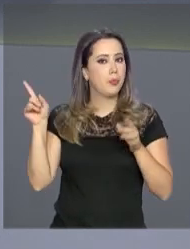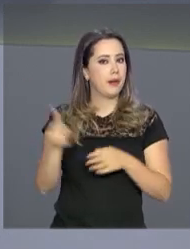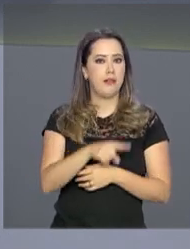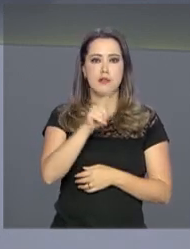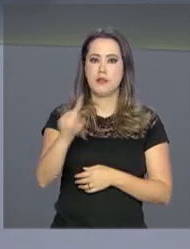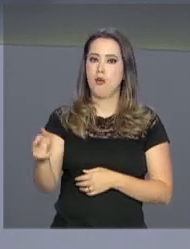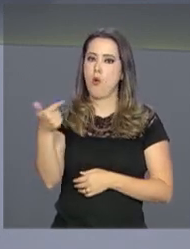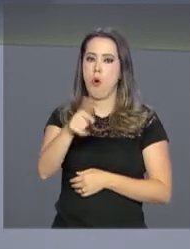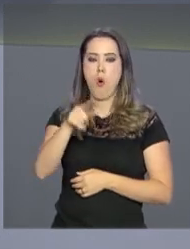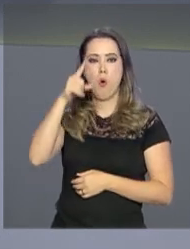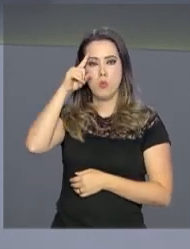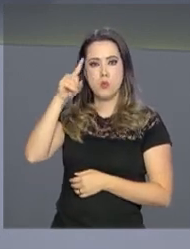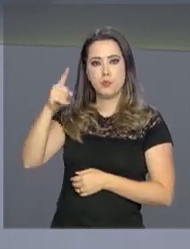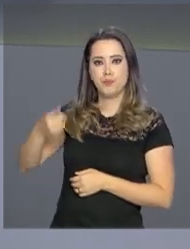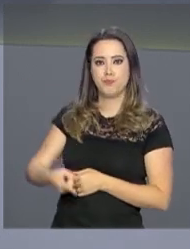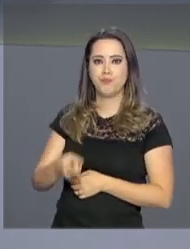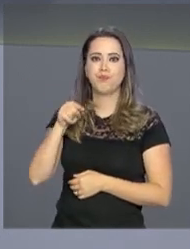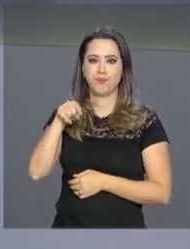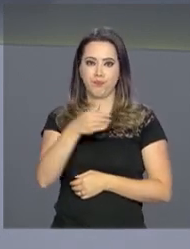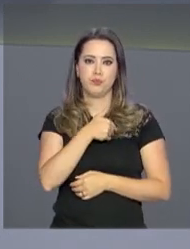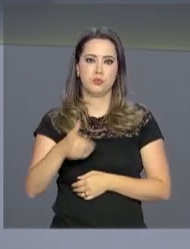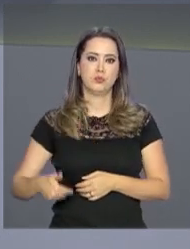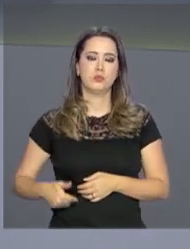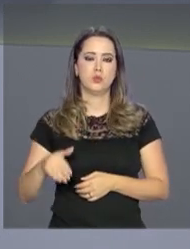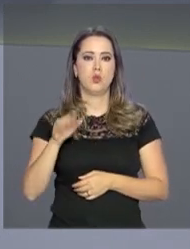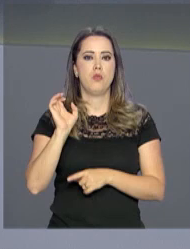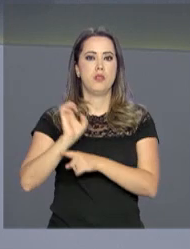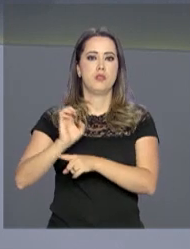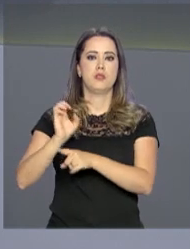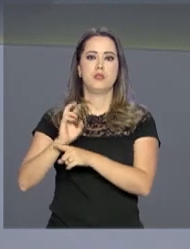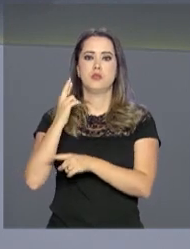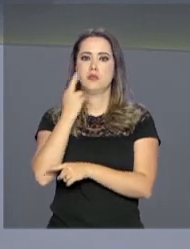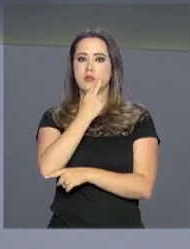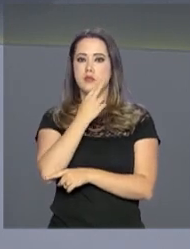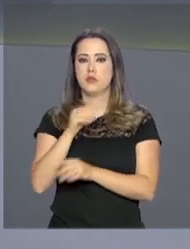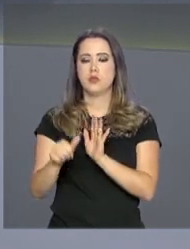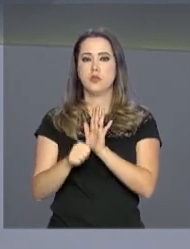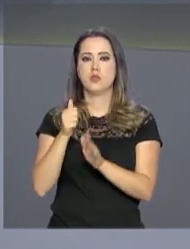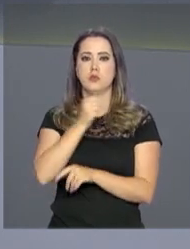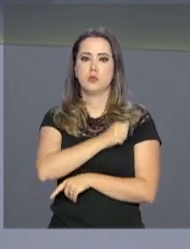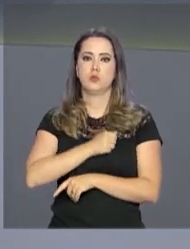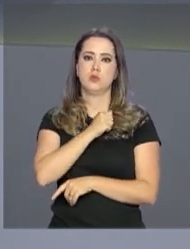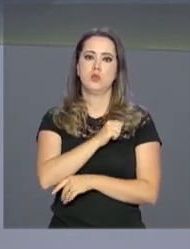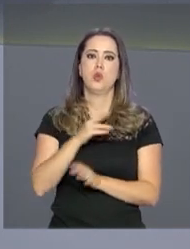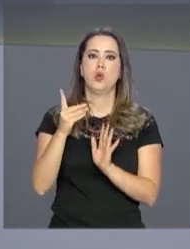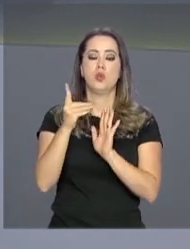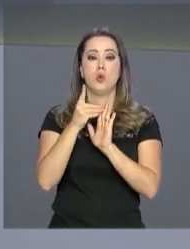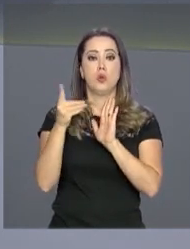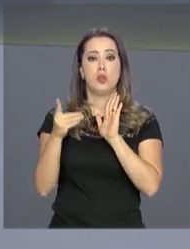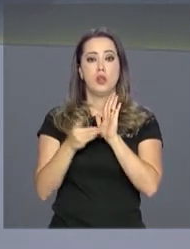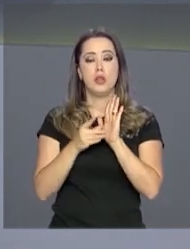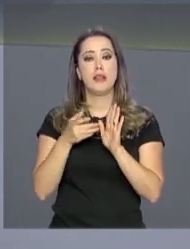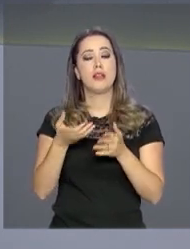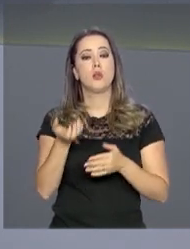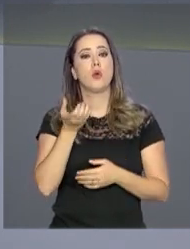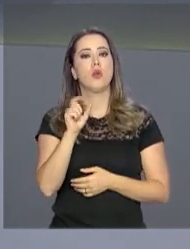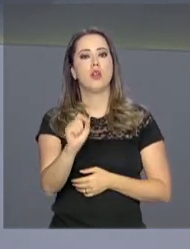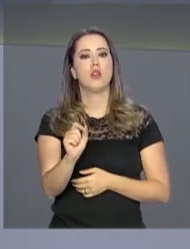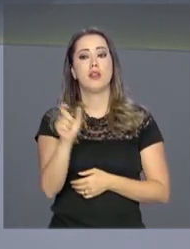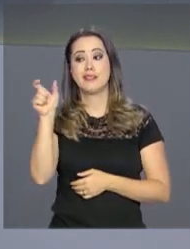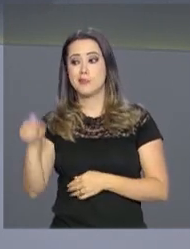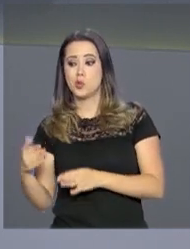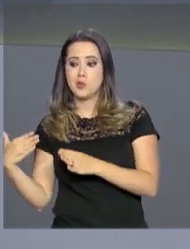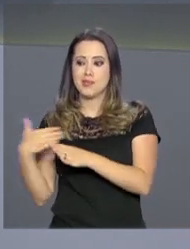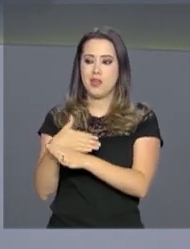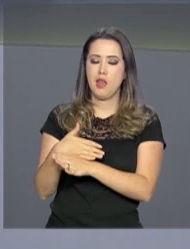outro decreto este editado pelo governo estadual de roraima no dia 1º de agosto o decreto exige que esses imigrantes